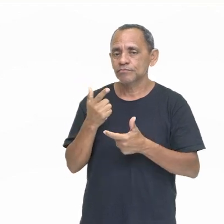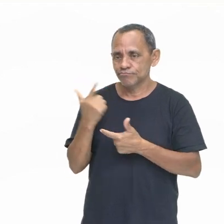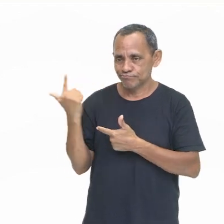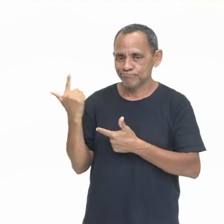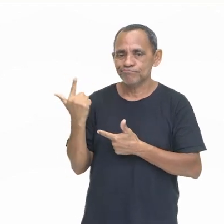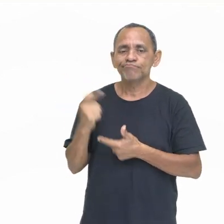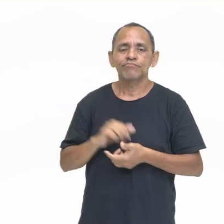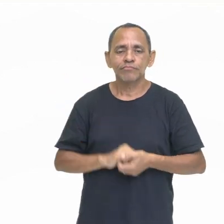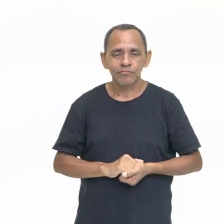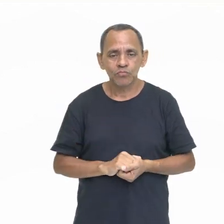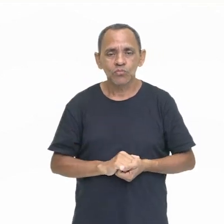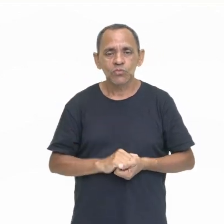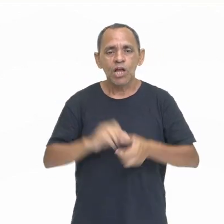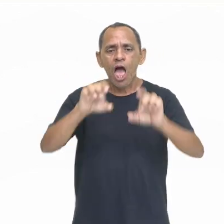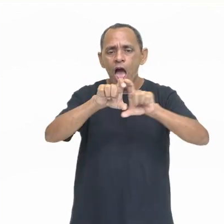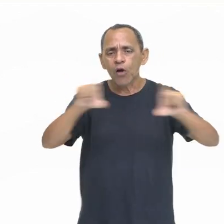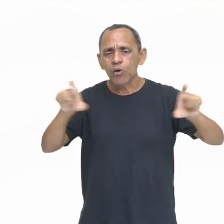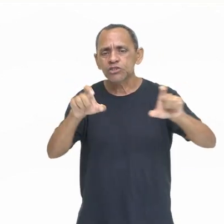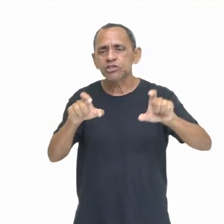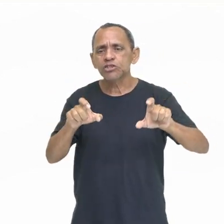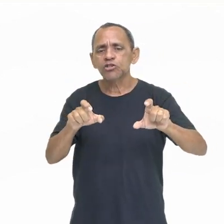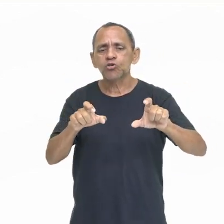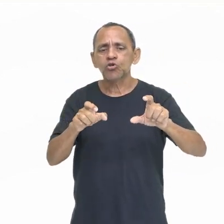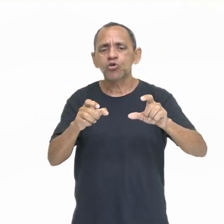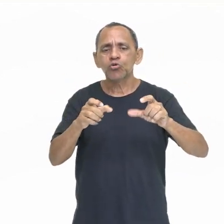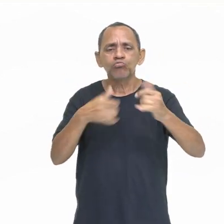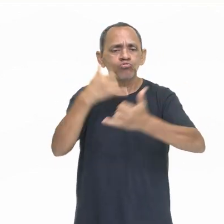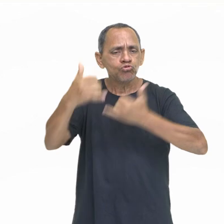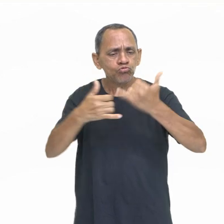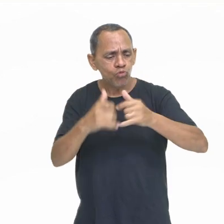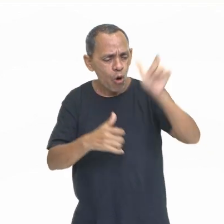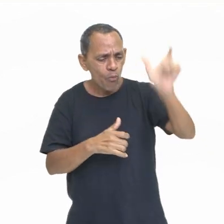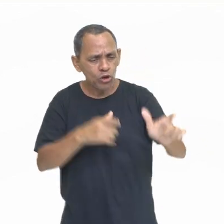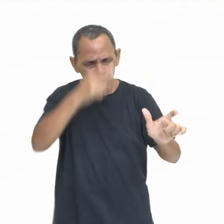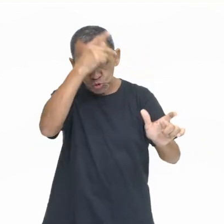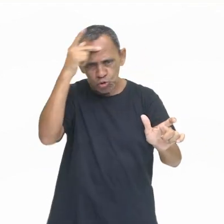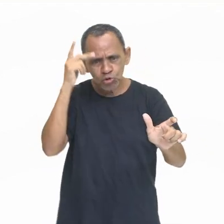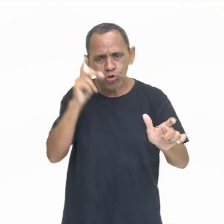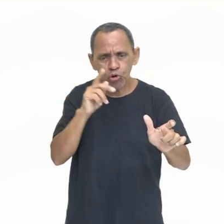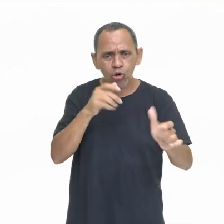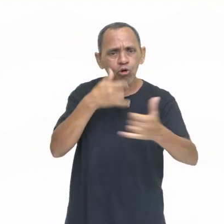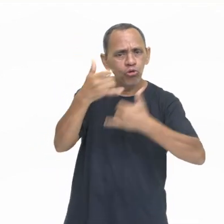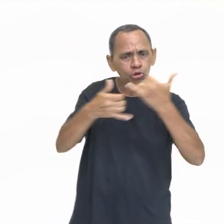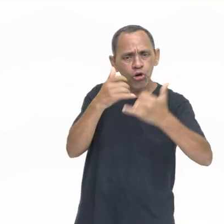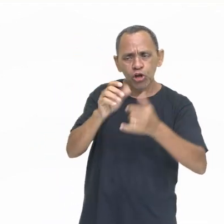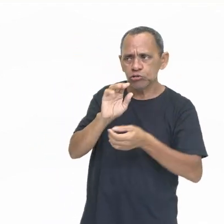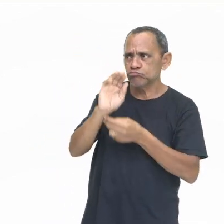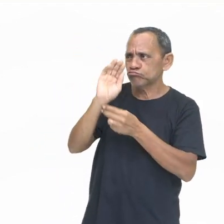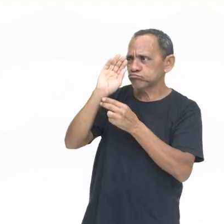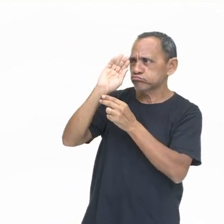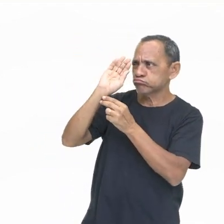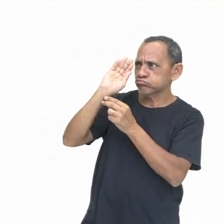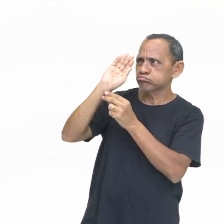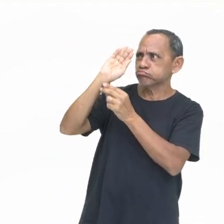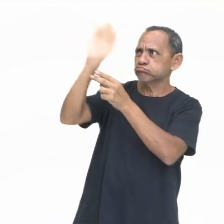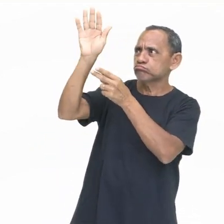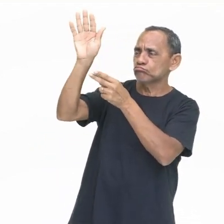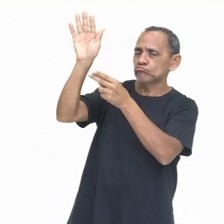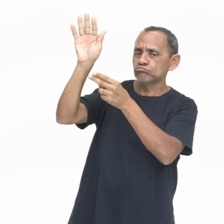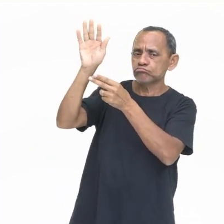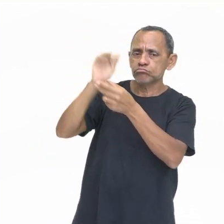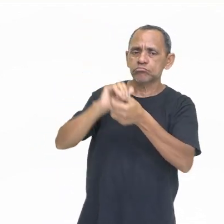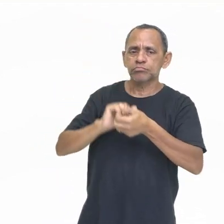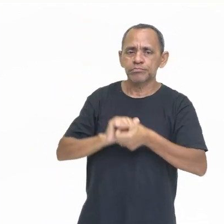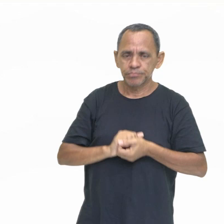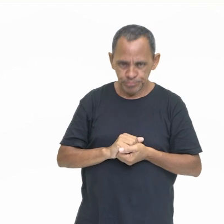aqui o jogador, ele lança a bola, e aí essa bola chega aqui no que nós chamamos de ponto máximo da parábola, certo?